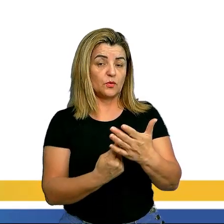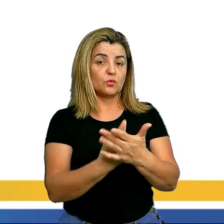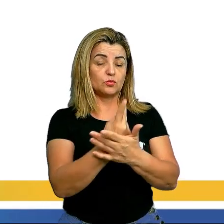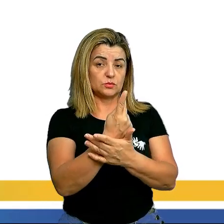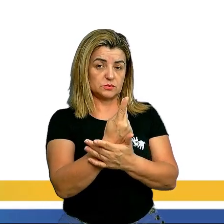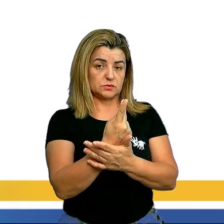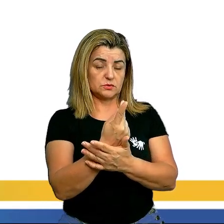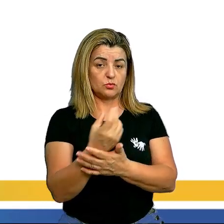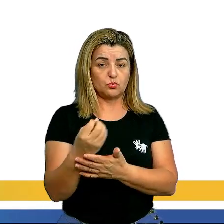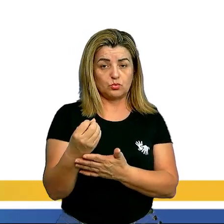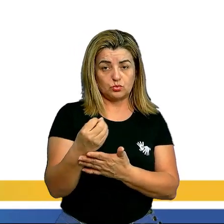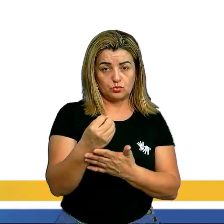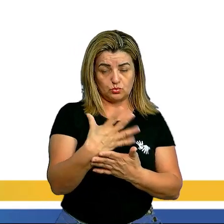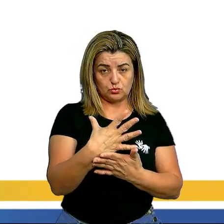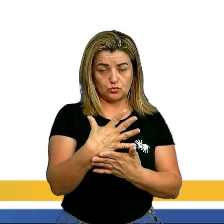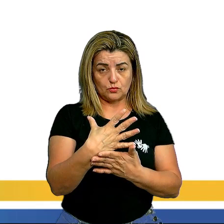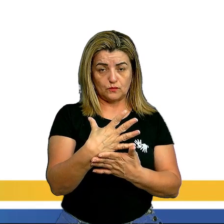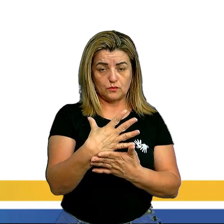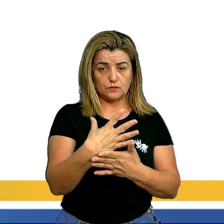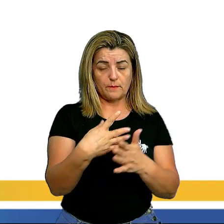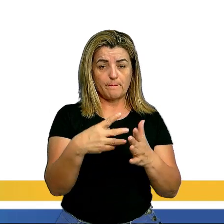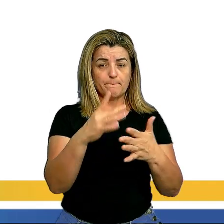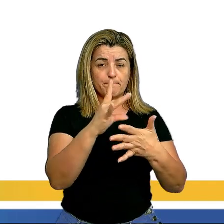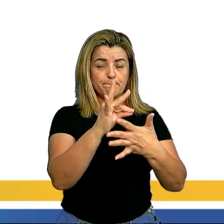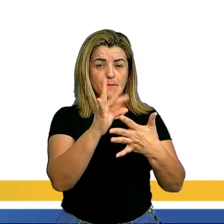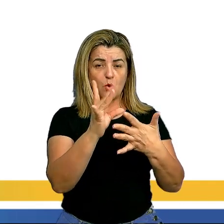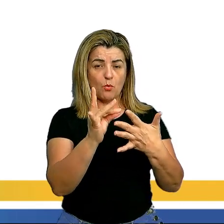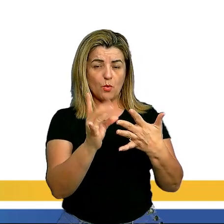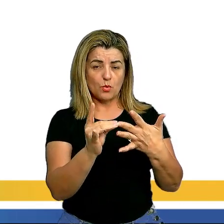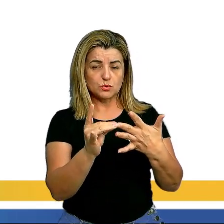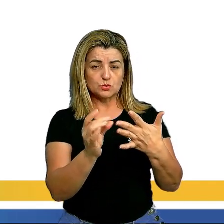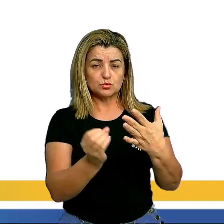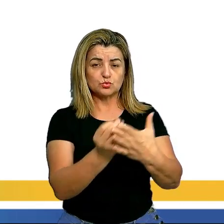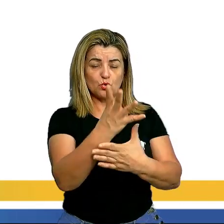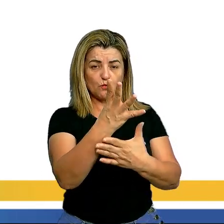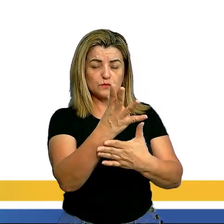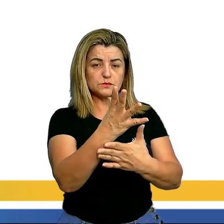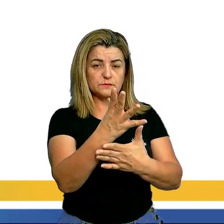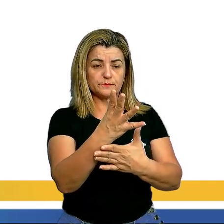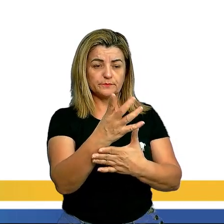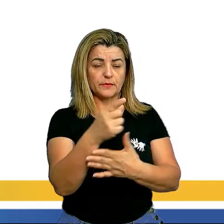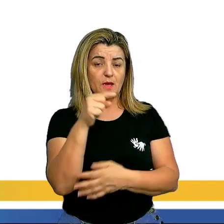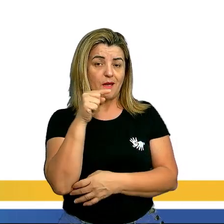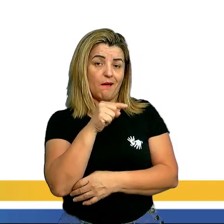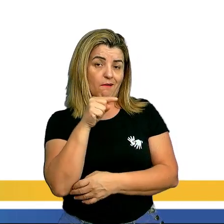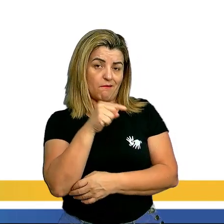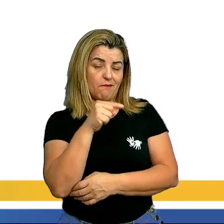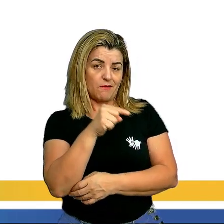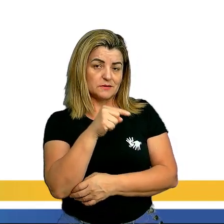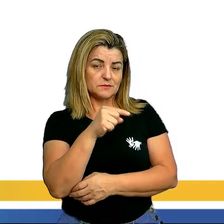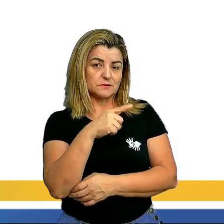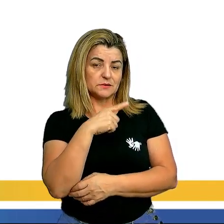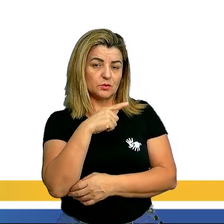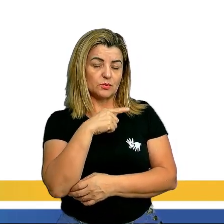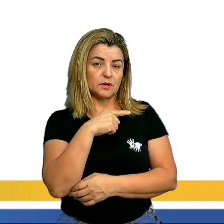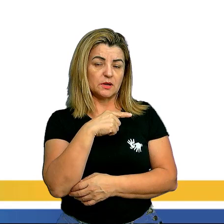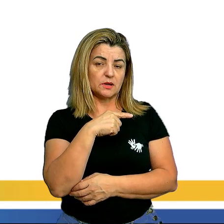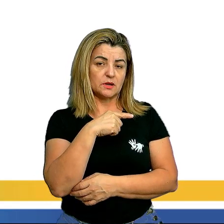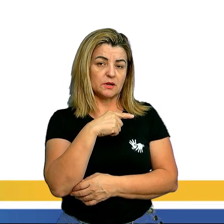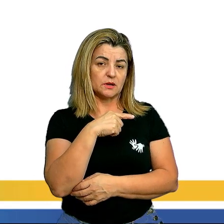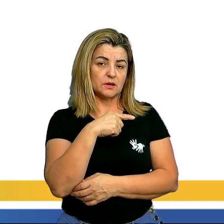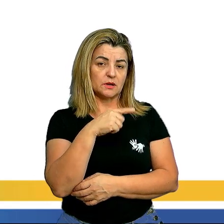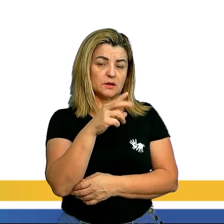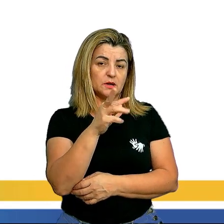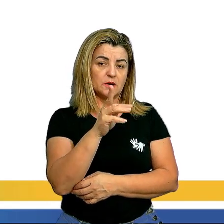acontecer essa especiação, né, que é a origem de novas espécies. Aqui, no caso dessa planta, temos um trigo, que